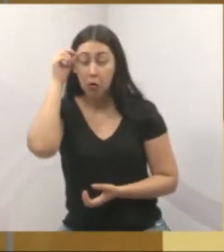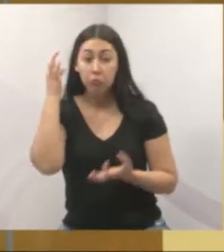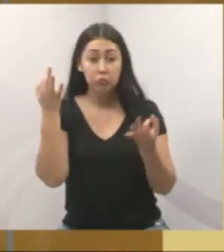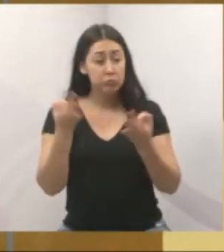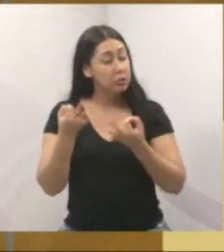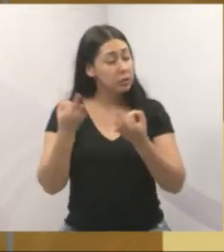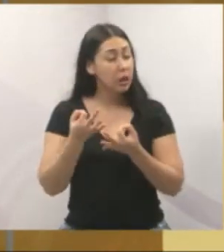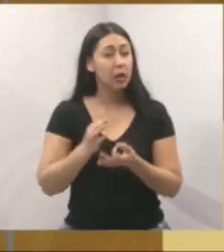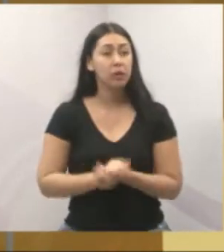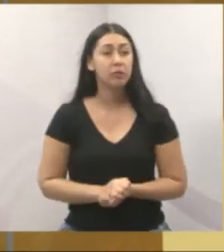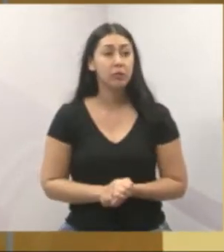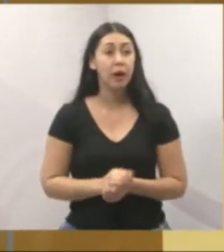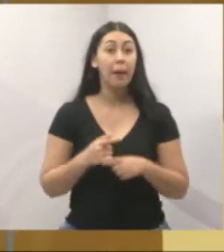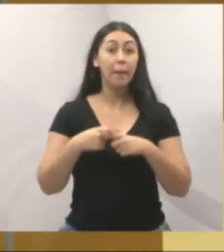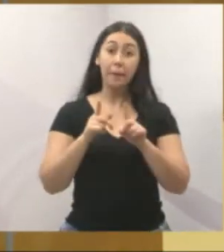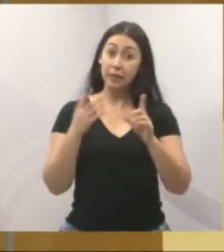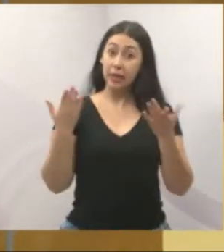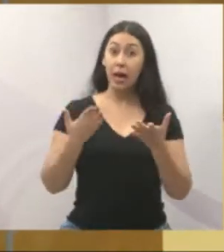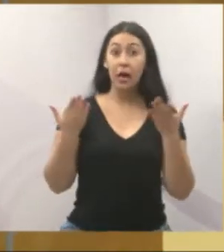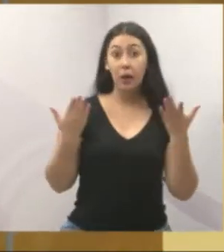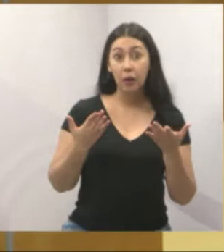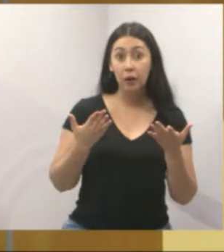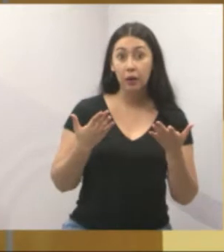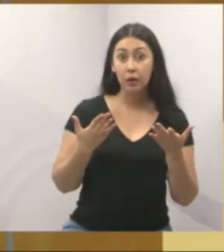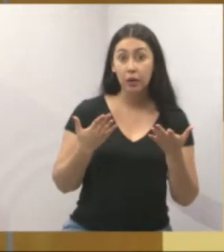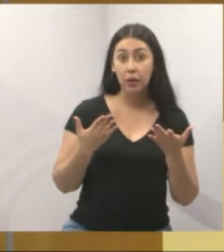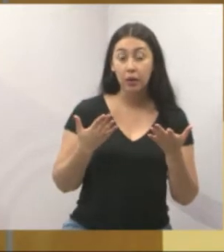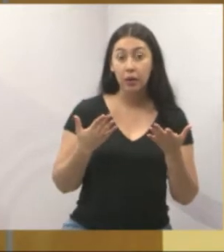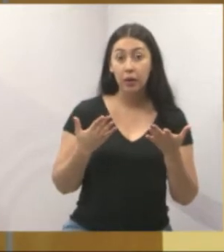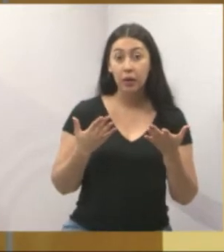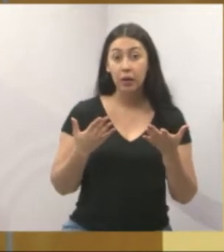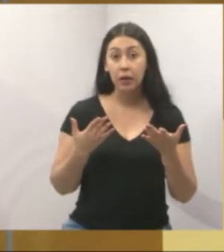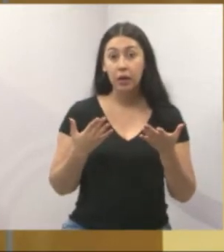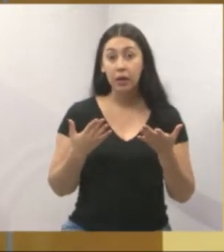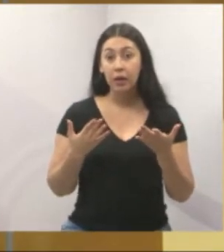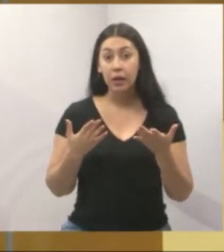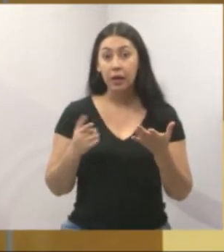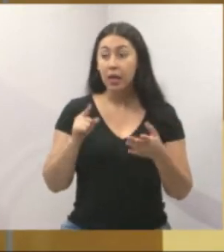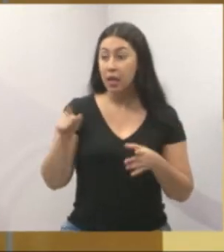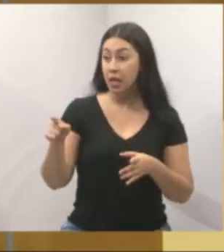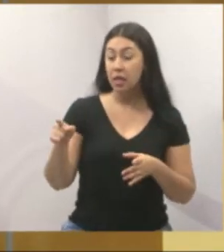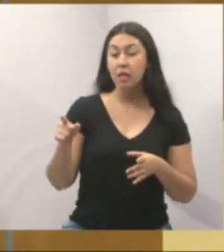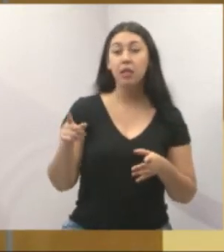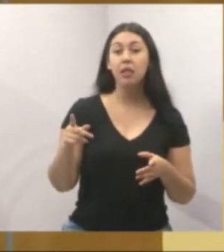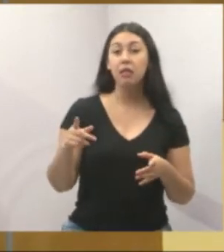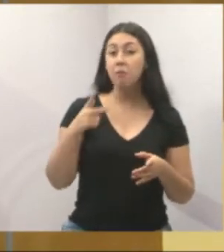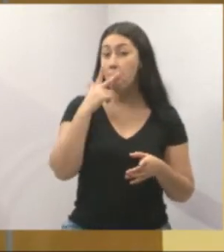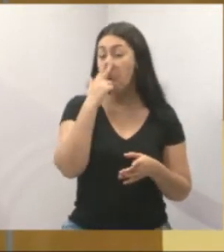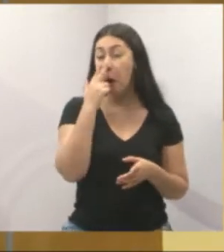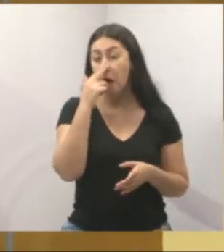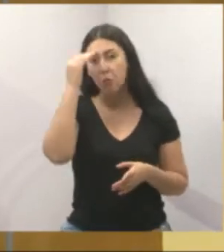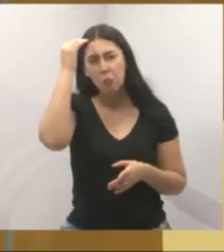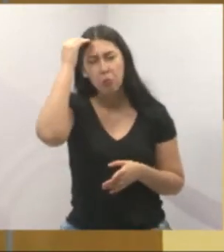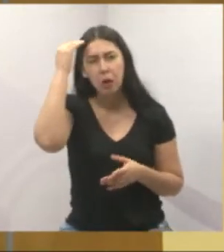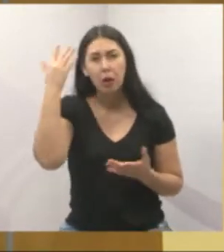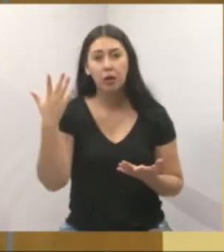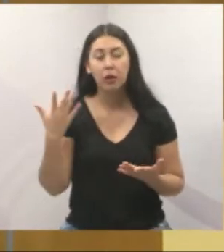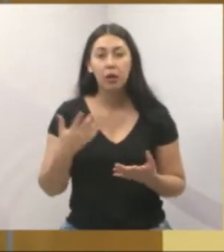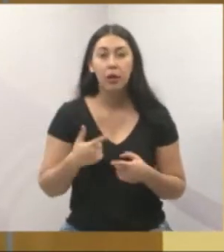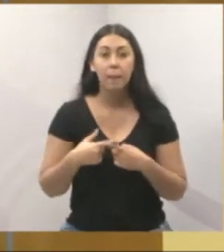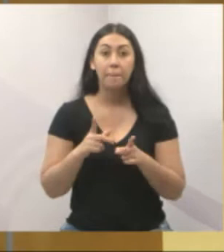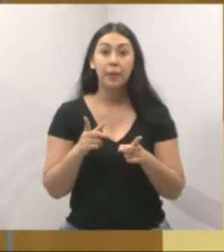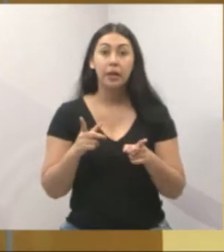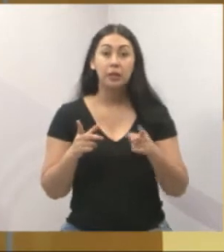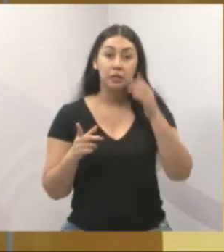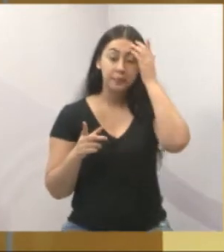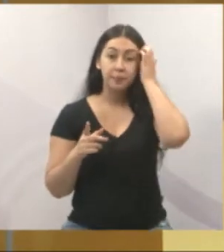ainda agora vem essa notícia que o Ministério Público o torna réu nessa ação. Olha só para vocês verem a profundidade.